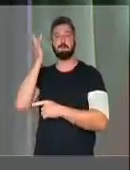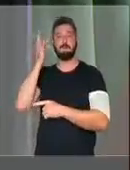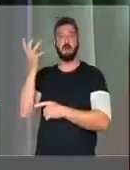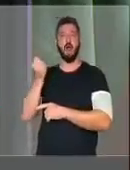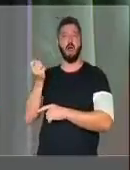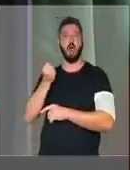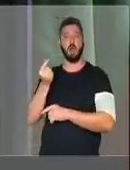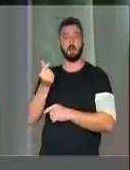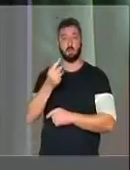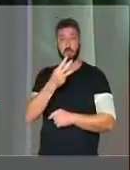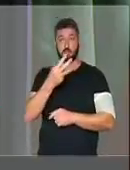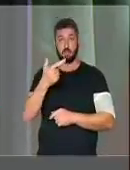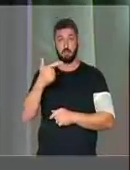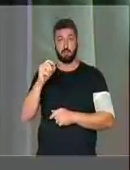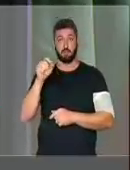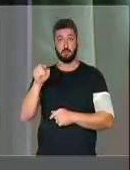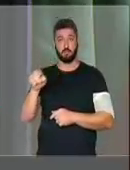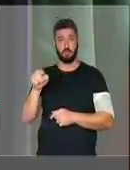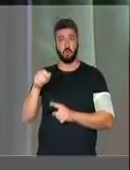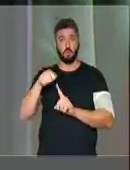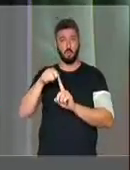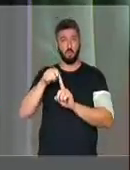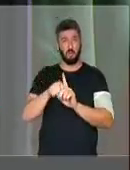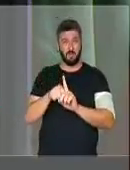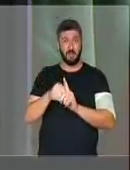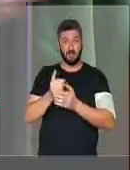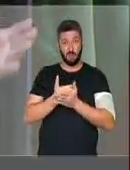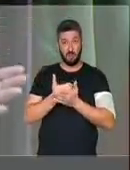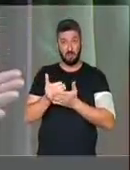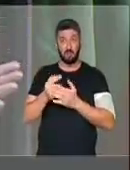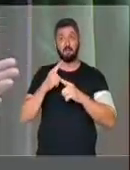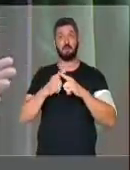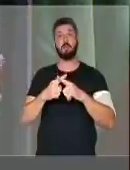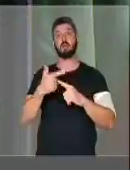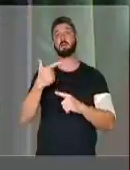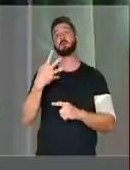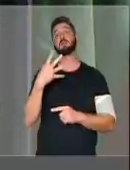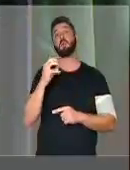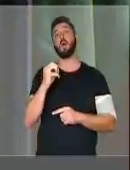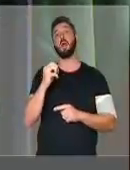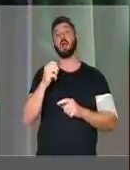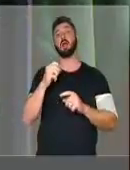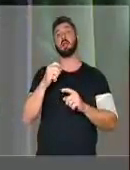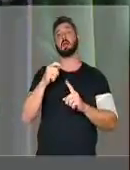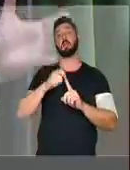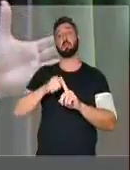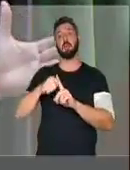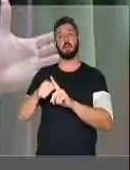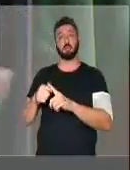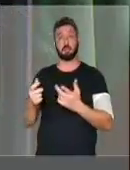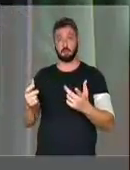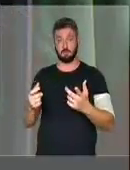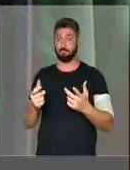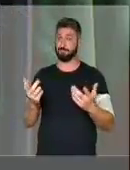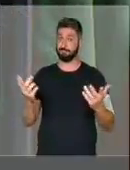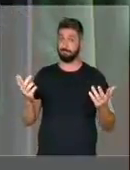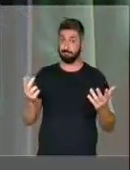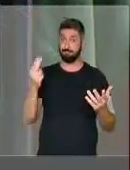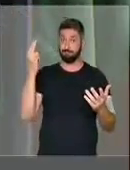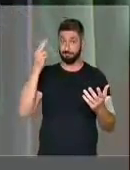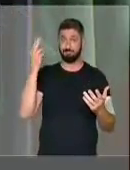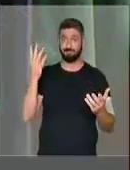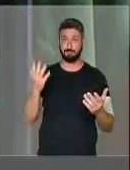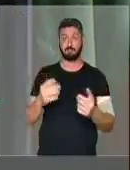fácil. 320 mil por mês de início, vezes 240 meses, é muito mais do que uma cena. O